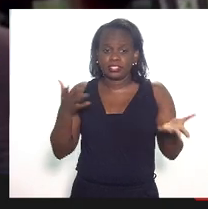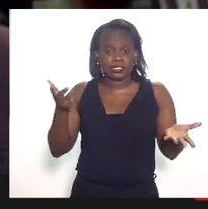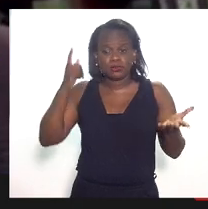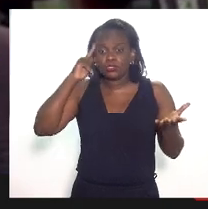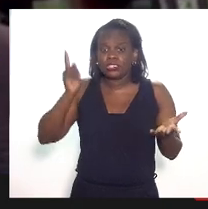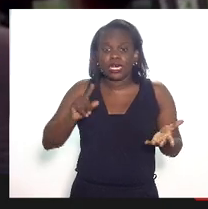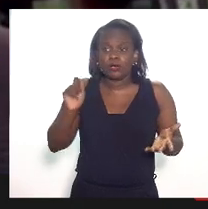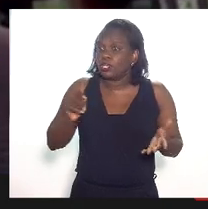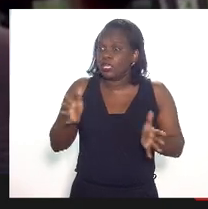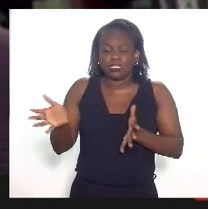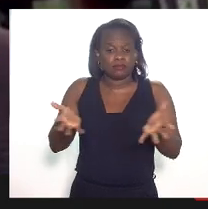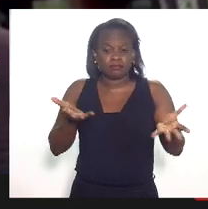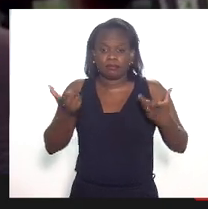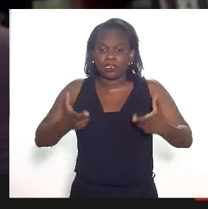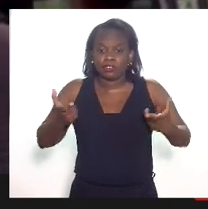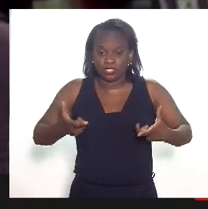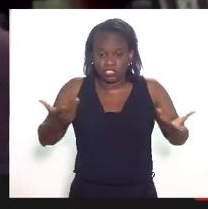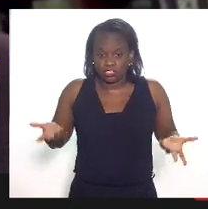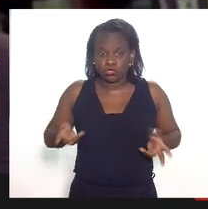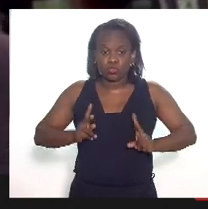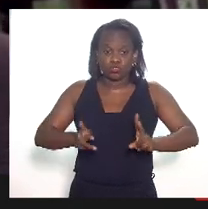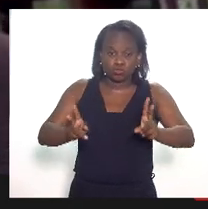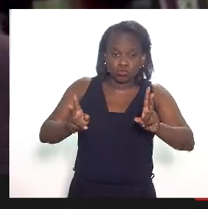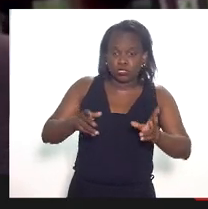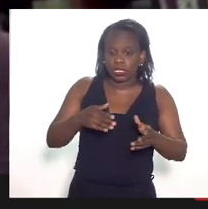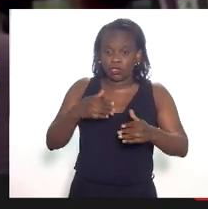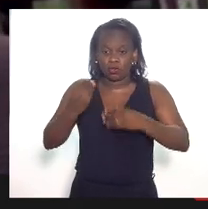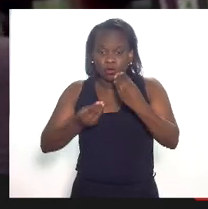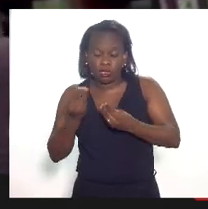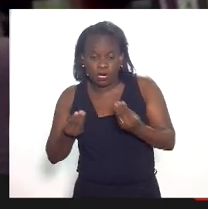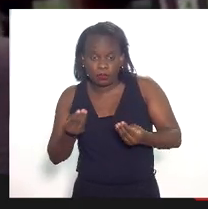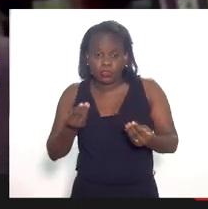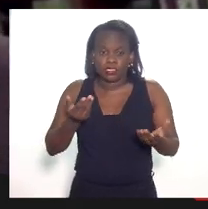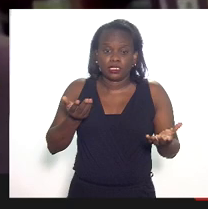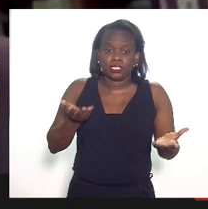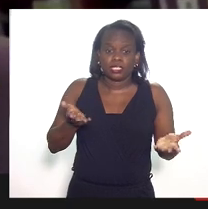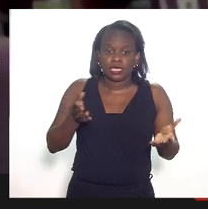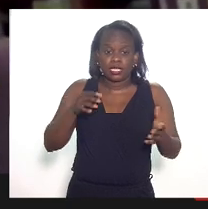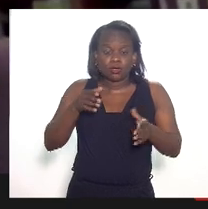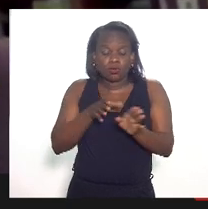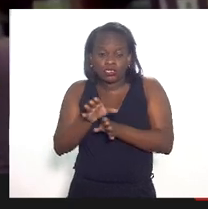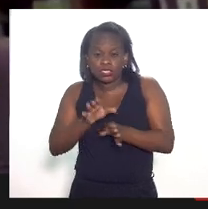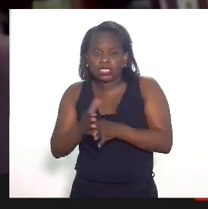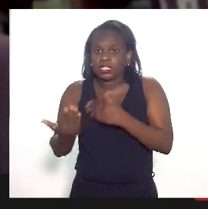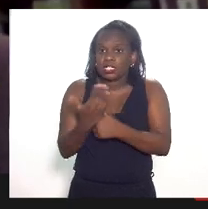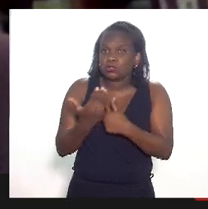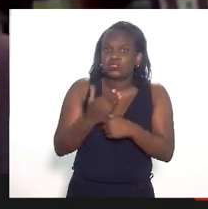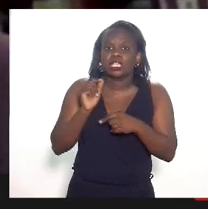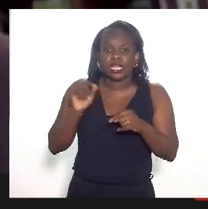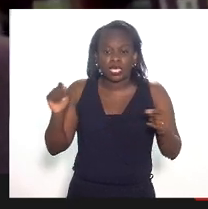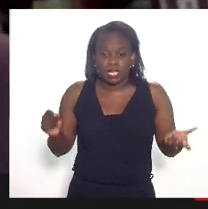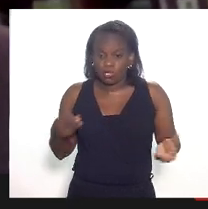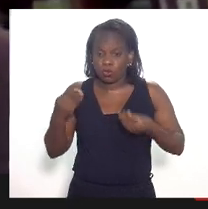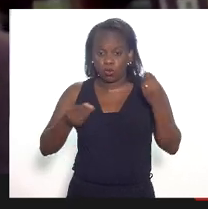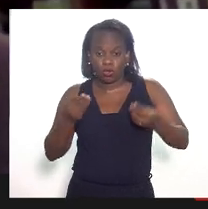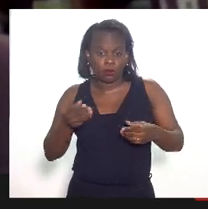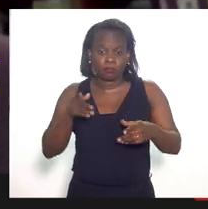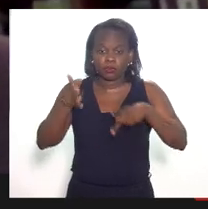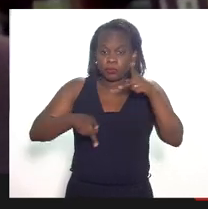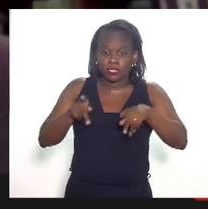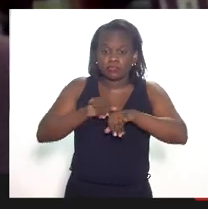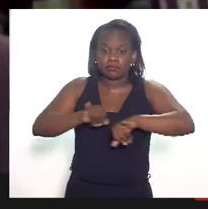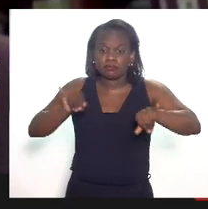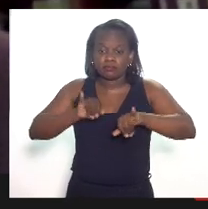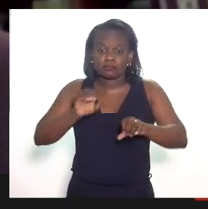não sabendo por onde deve continuar o seu caminho, a quem deve ser orientado, como que deve ser orientada a